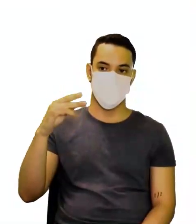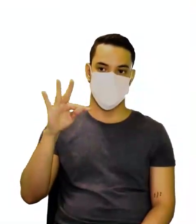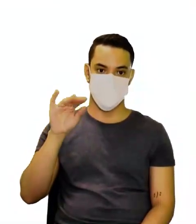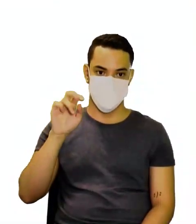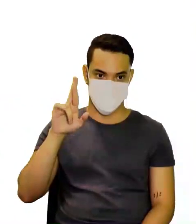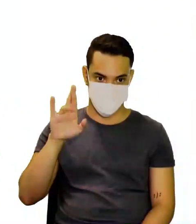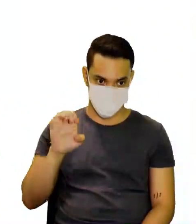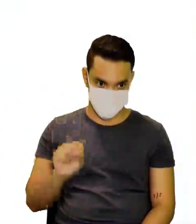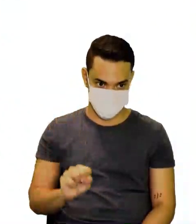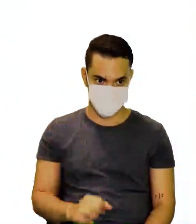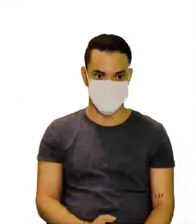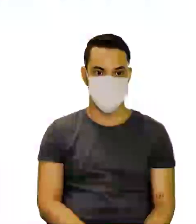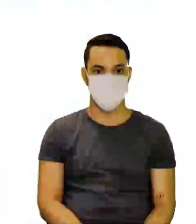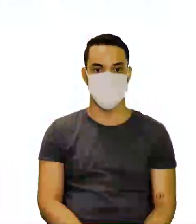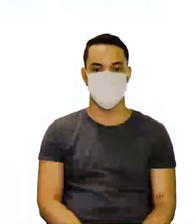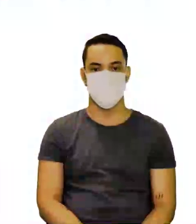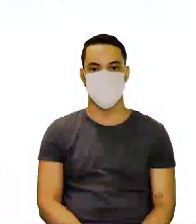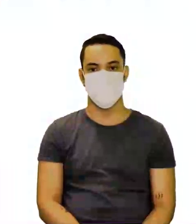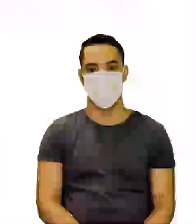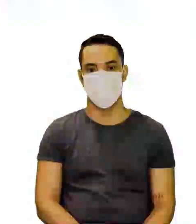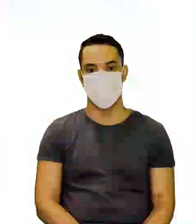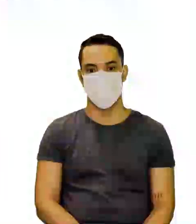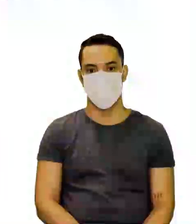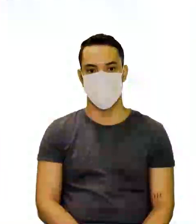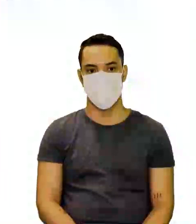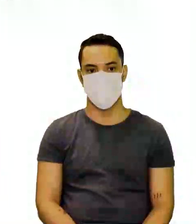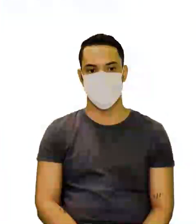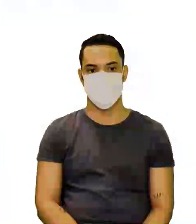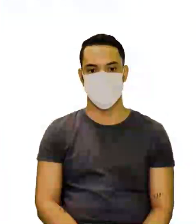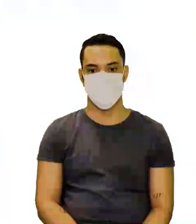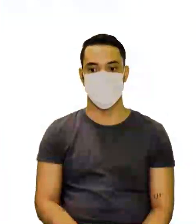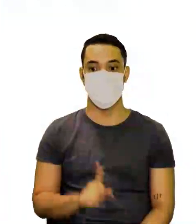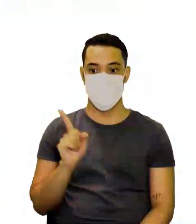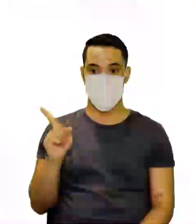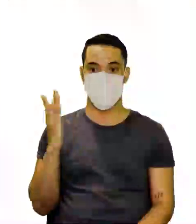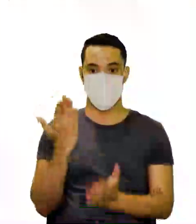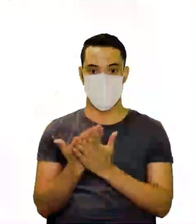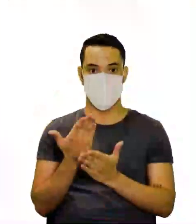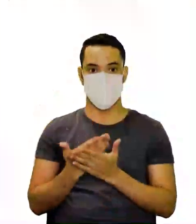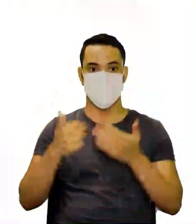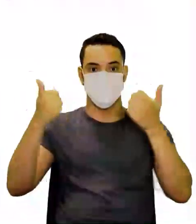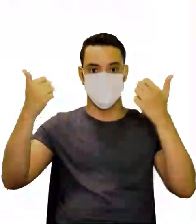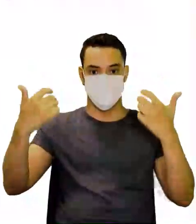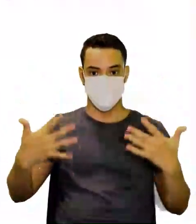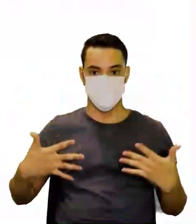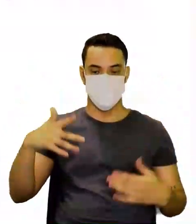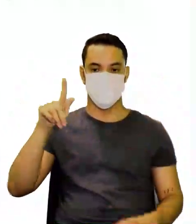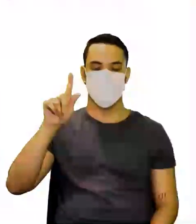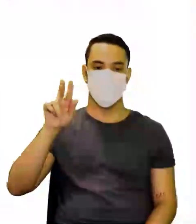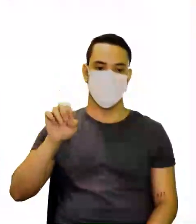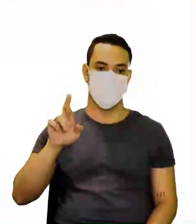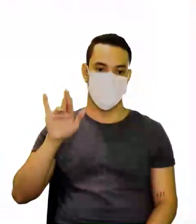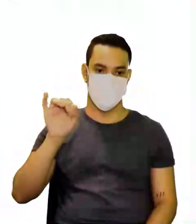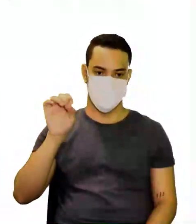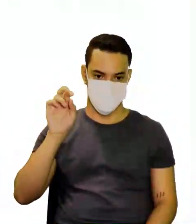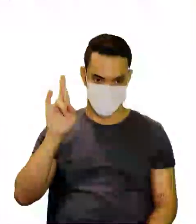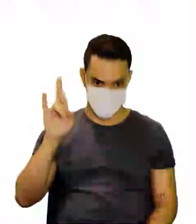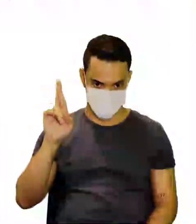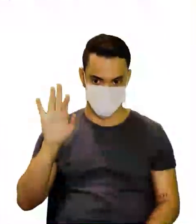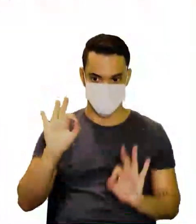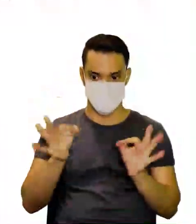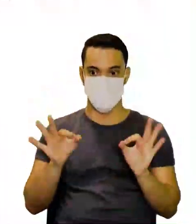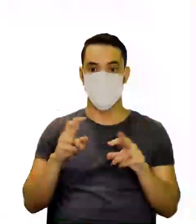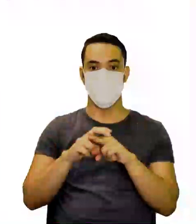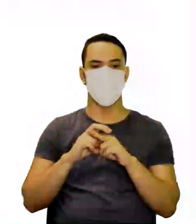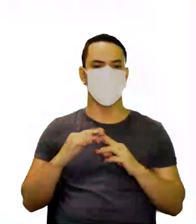voltar aqui rapidinho, só para frisar um negócio aqui. Pessoal, essa aula a gente falou de gerador, ok? Então, nós